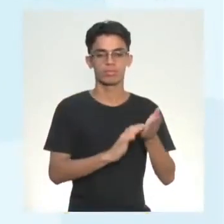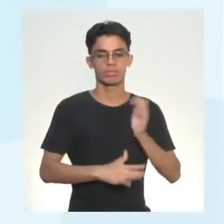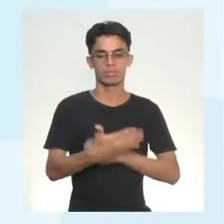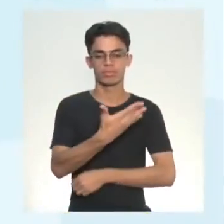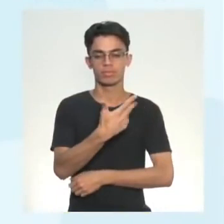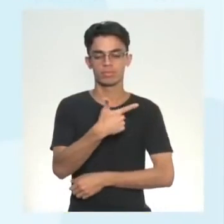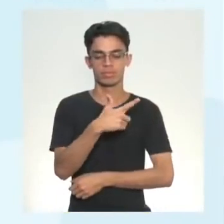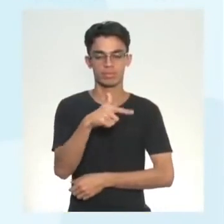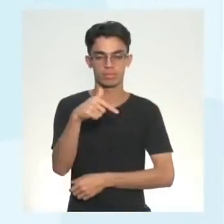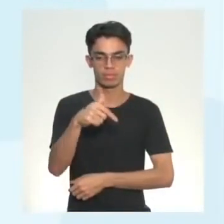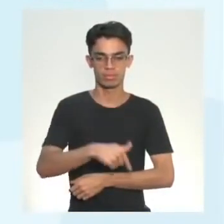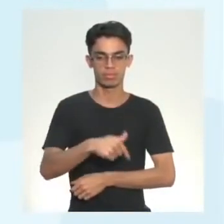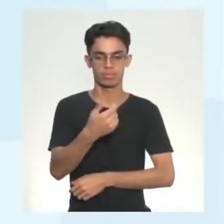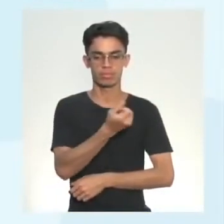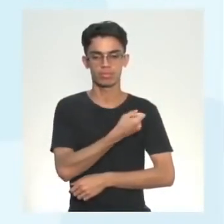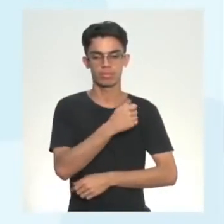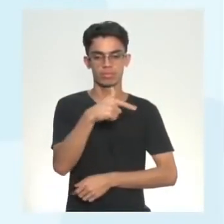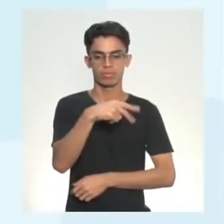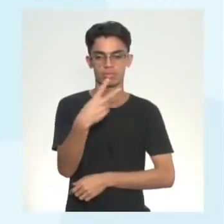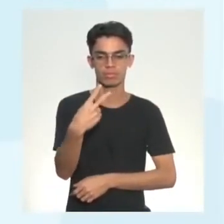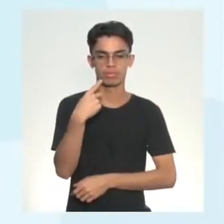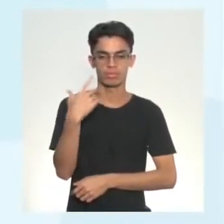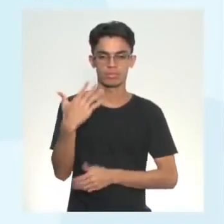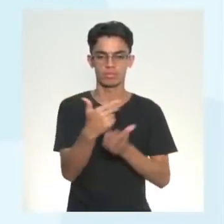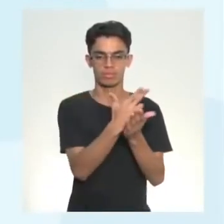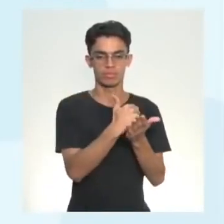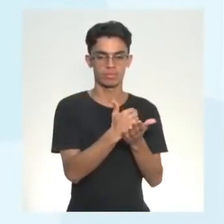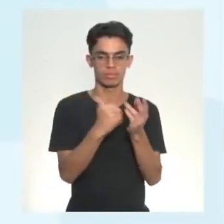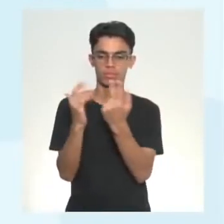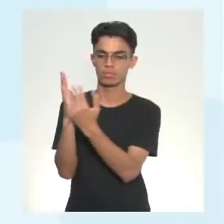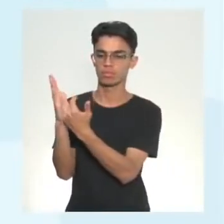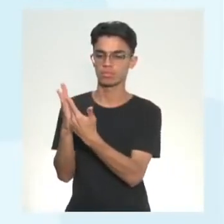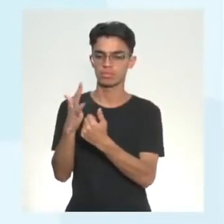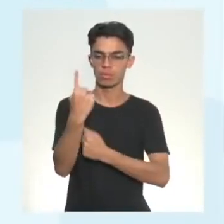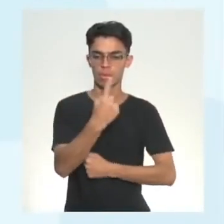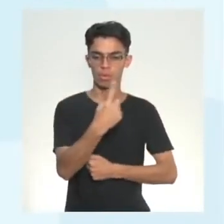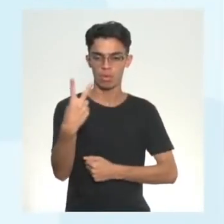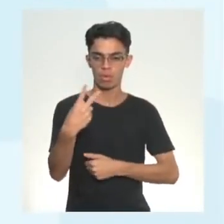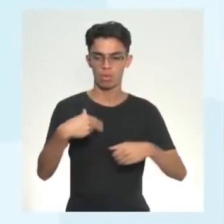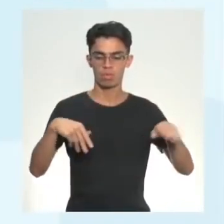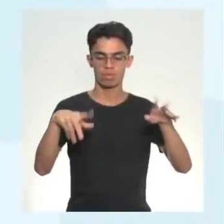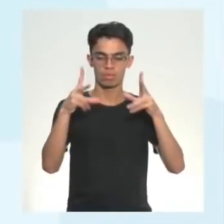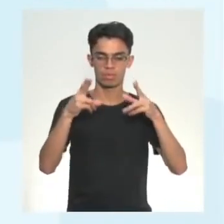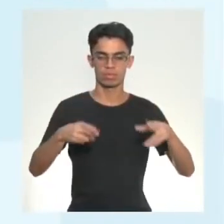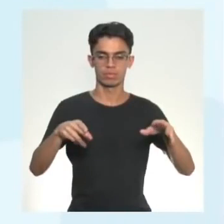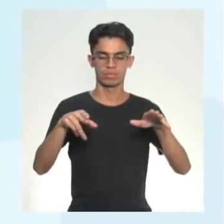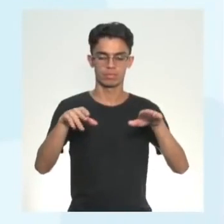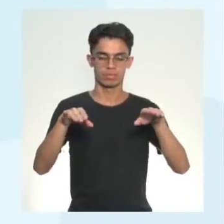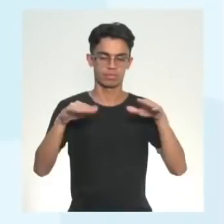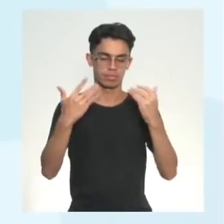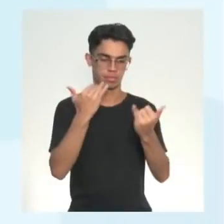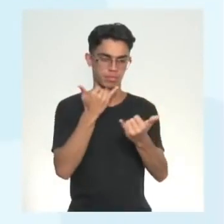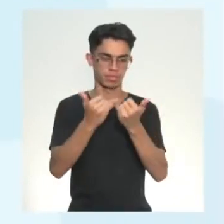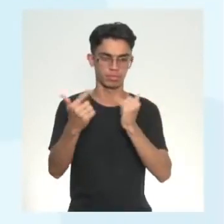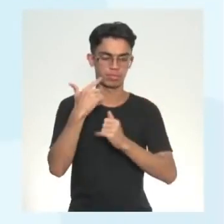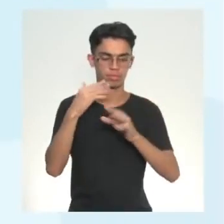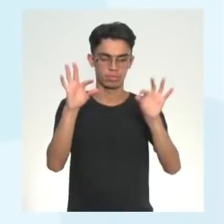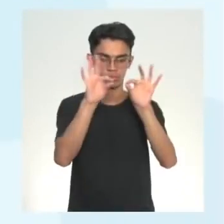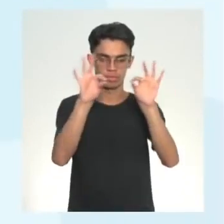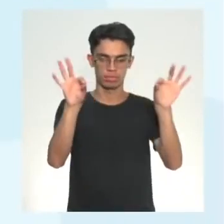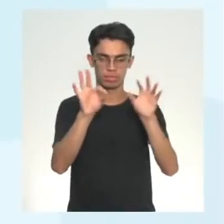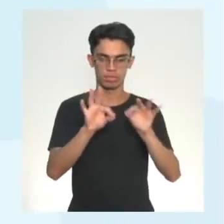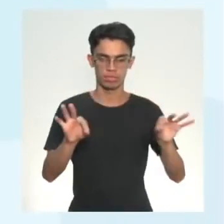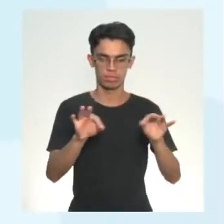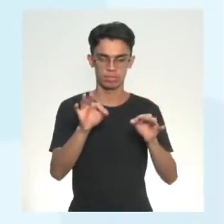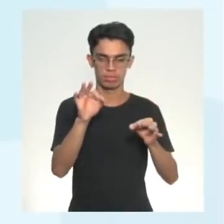7, página 72. As figuras 1 e 2 são semelhantes. E a razão entre seus lados é